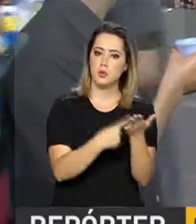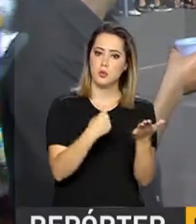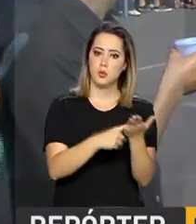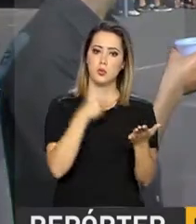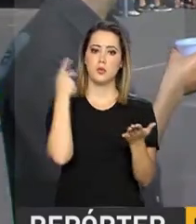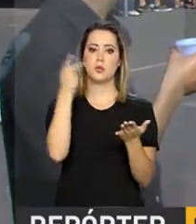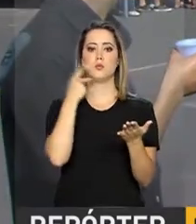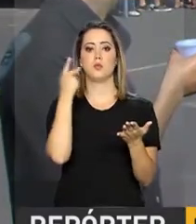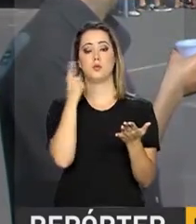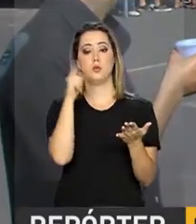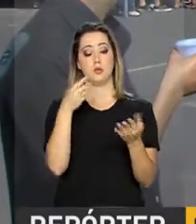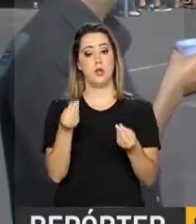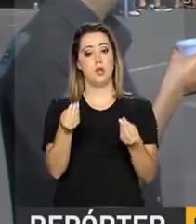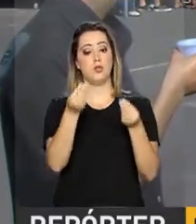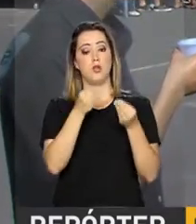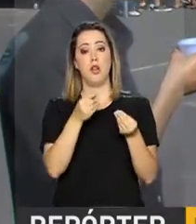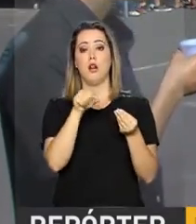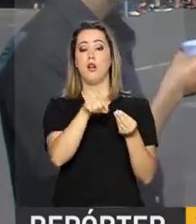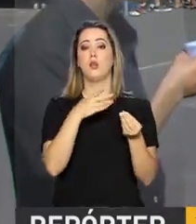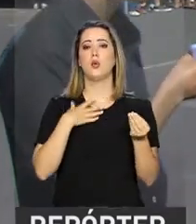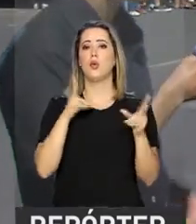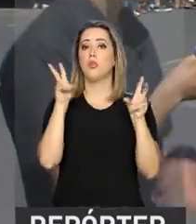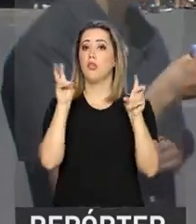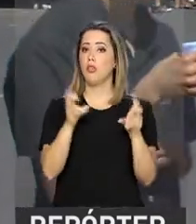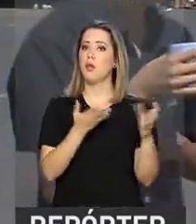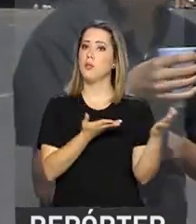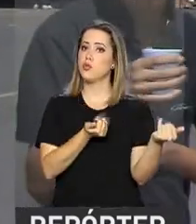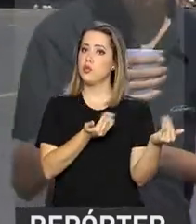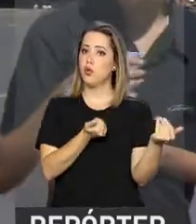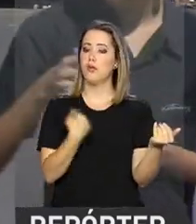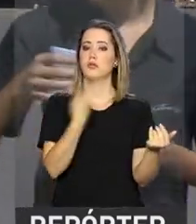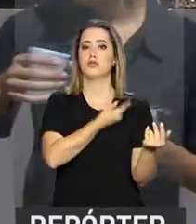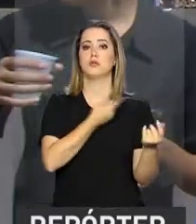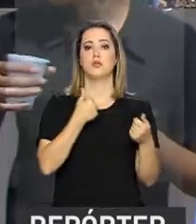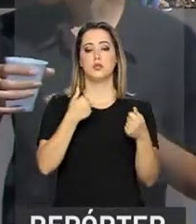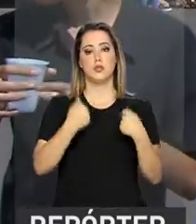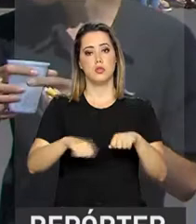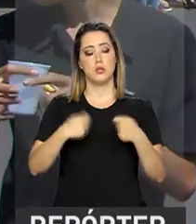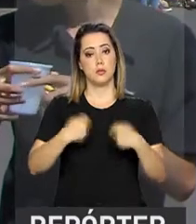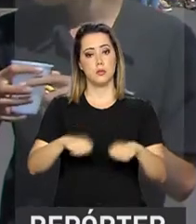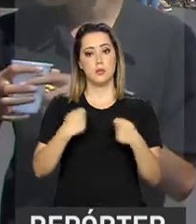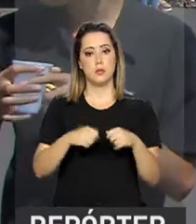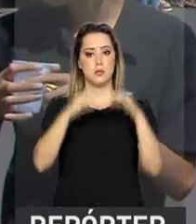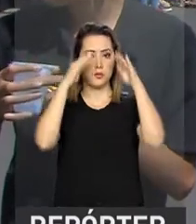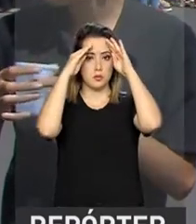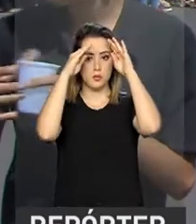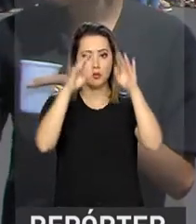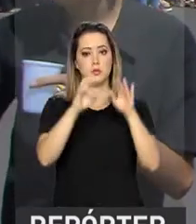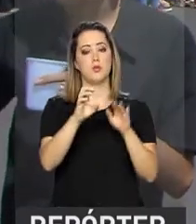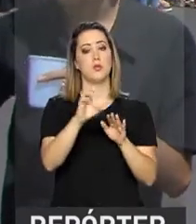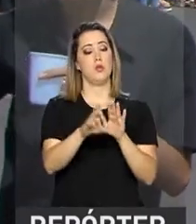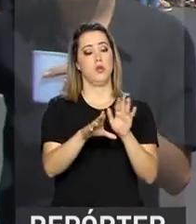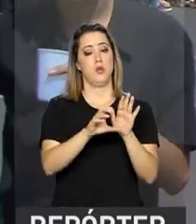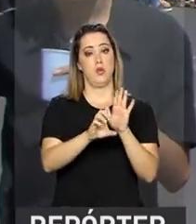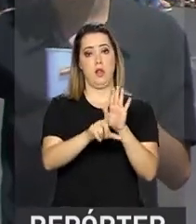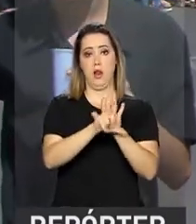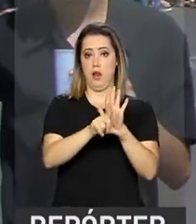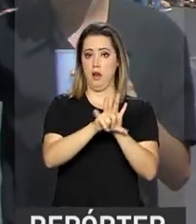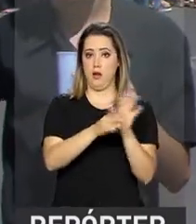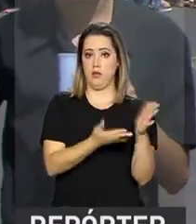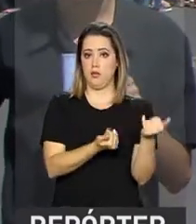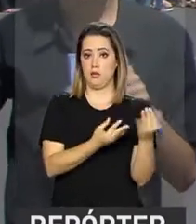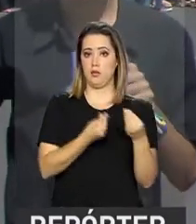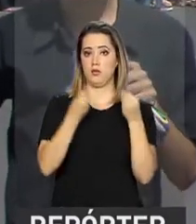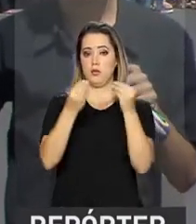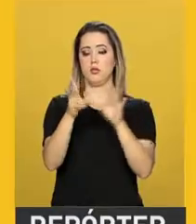trará para a pauta essa temática e de que nós iremos cumprir as diretrizes do Estatuto da Juventude, garantindo direitos